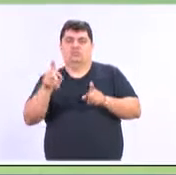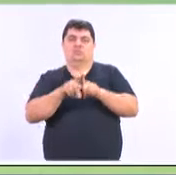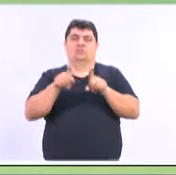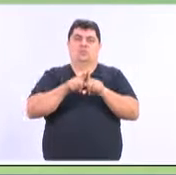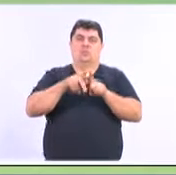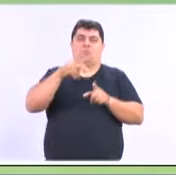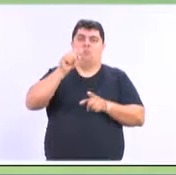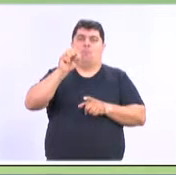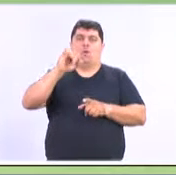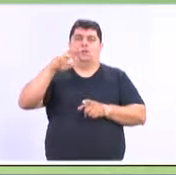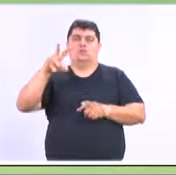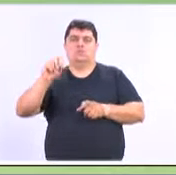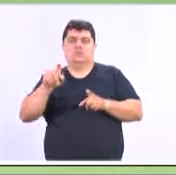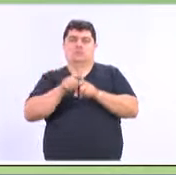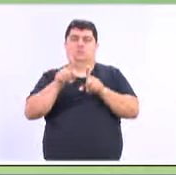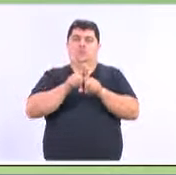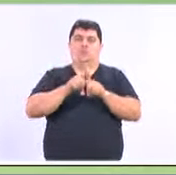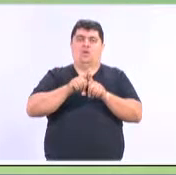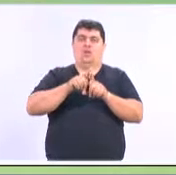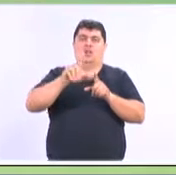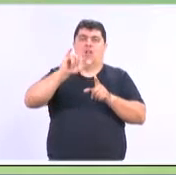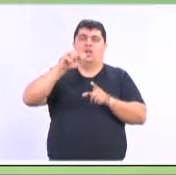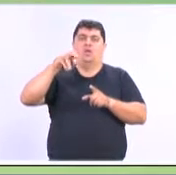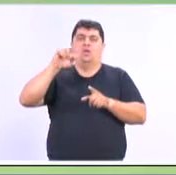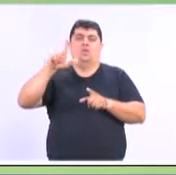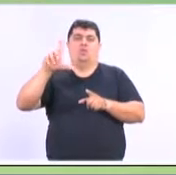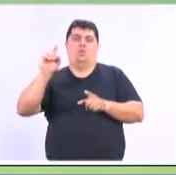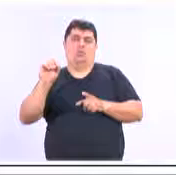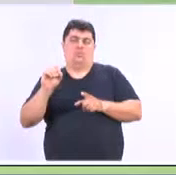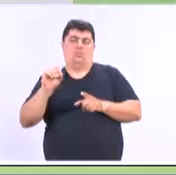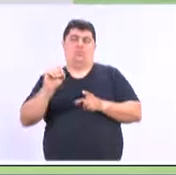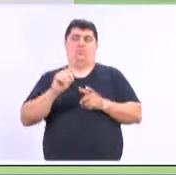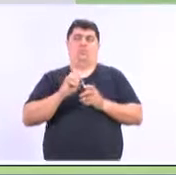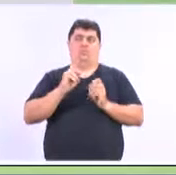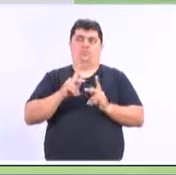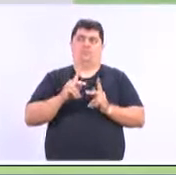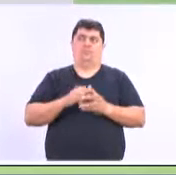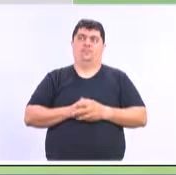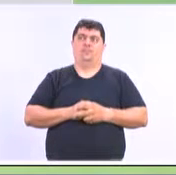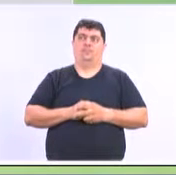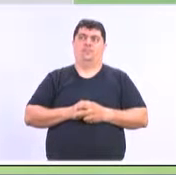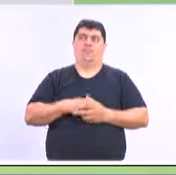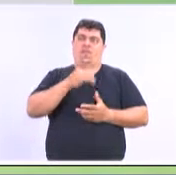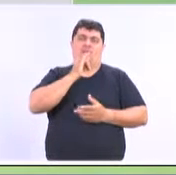e patrimônio líquido. Ok?